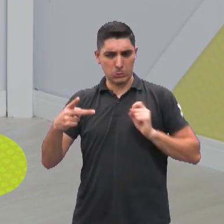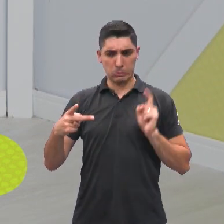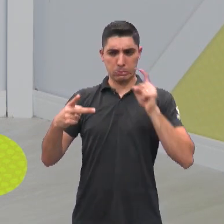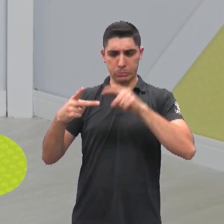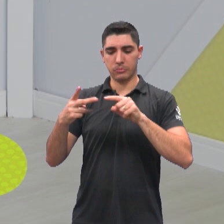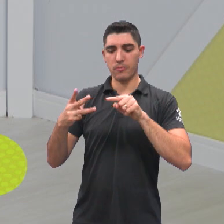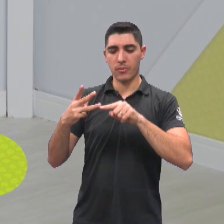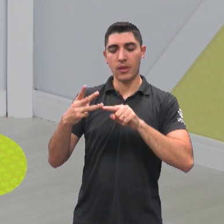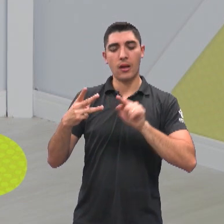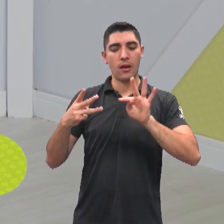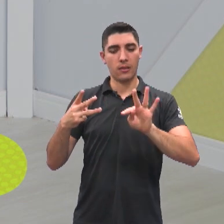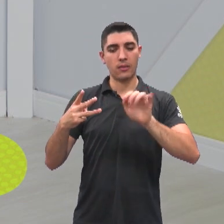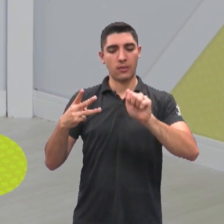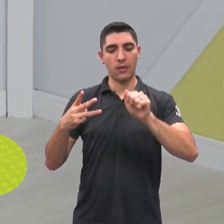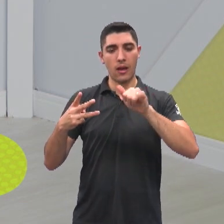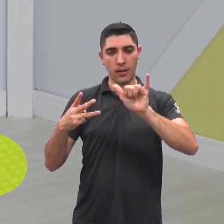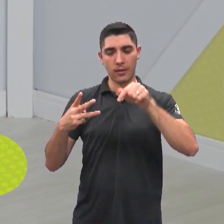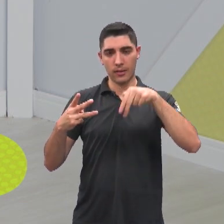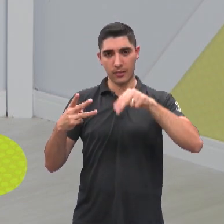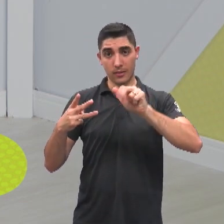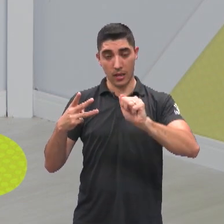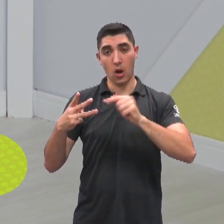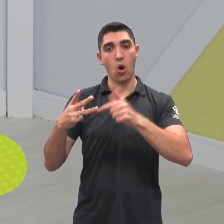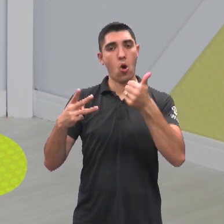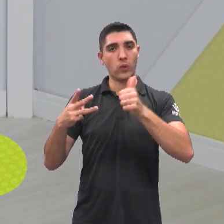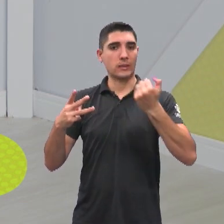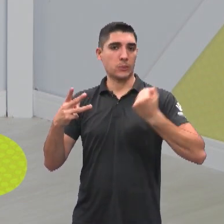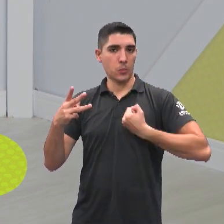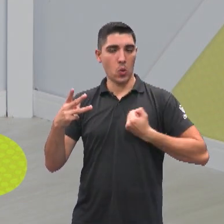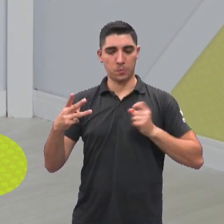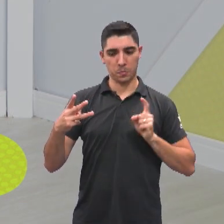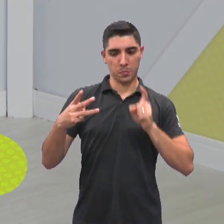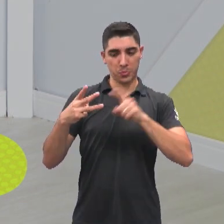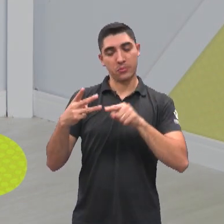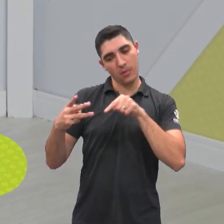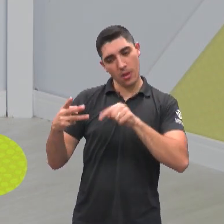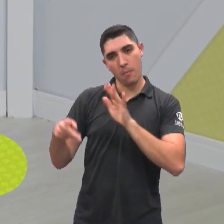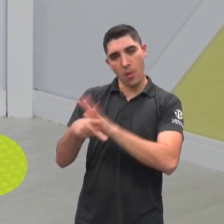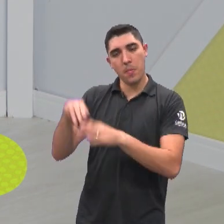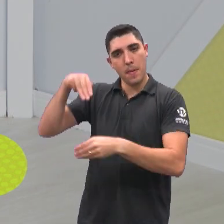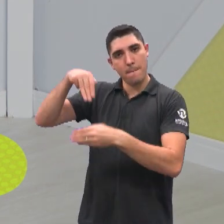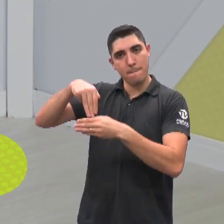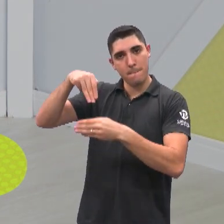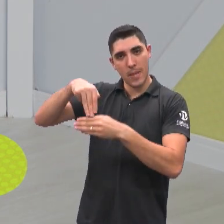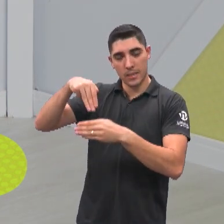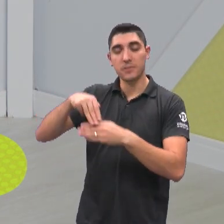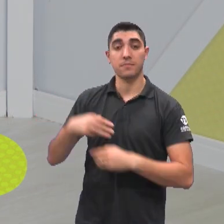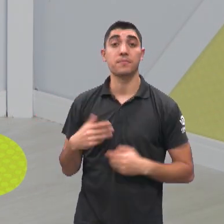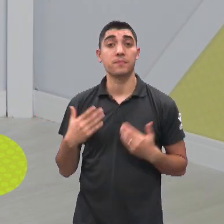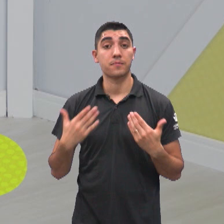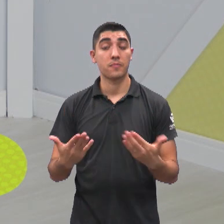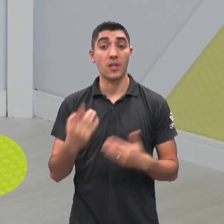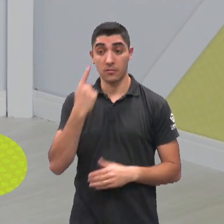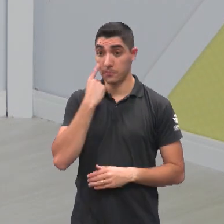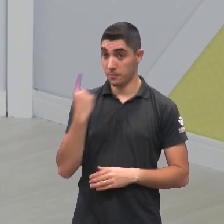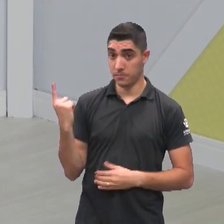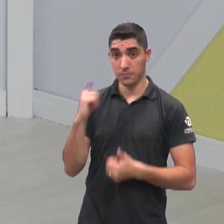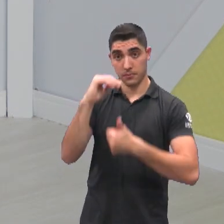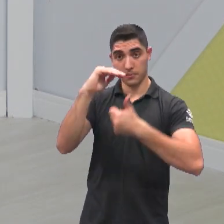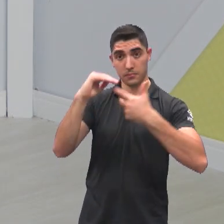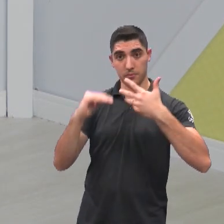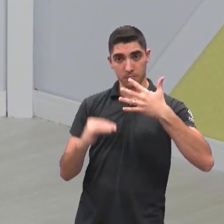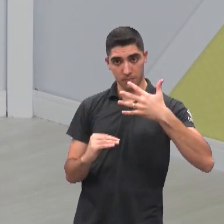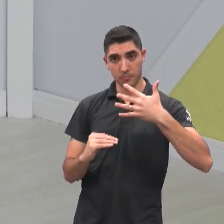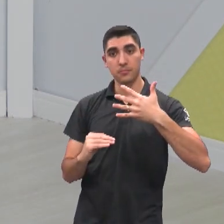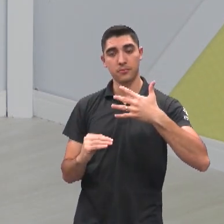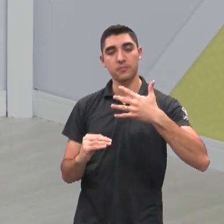Tainá, 8 pontos, 4 rebotes e 2 assistências, as melhores da equipe paranaense. Classificação, vamos dar uma olhadinha como é